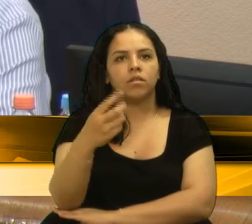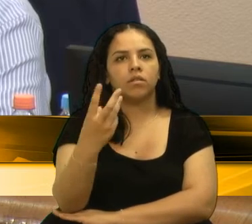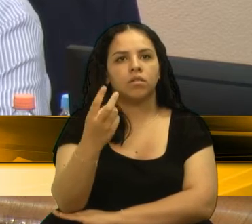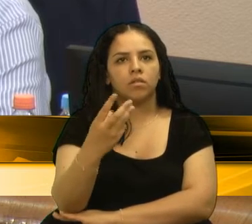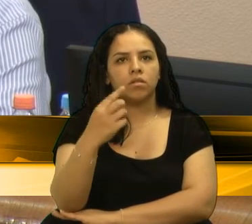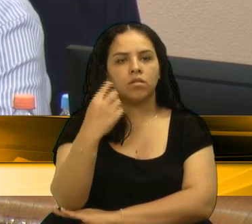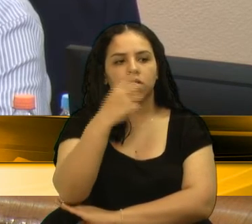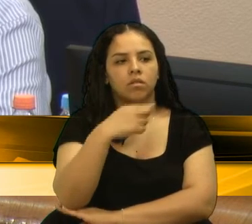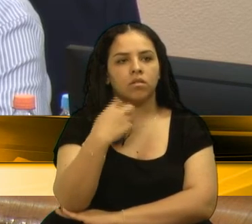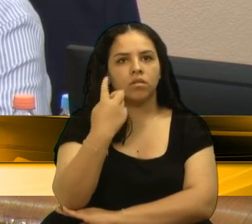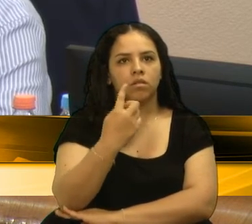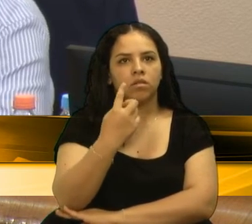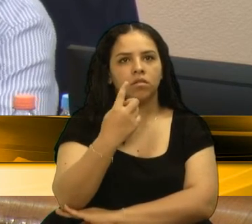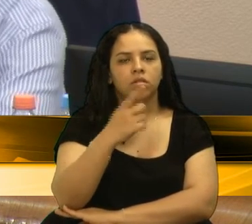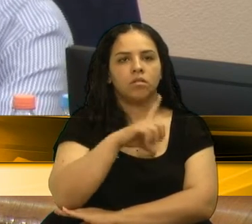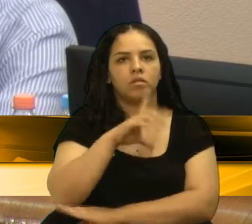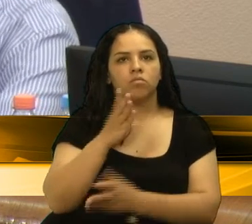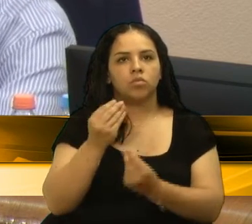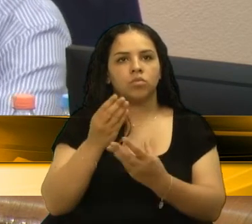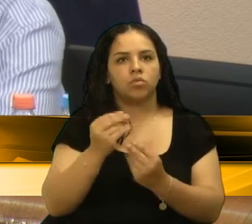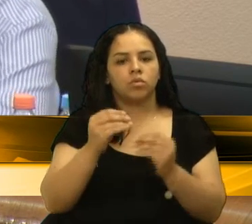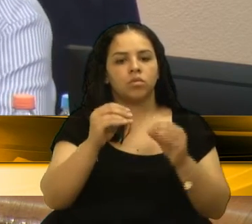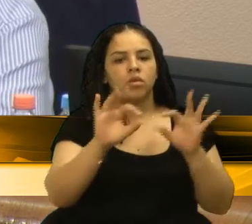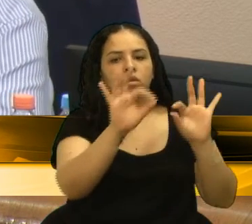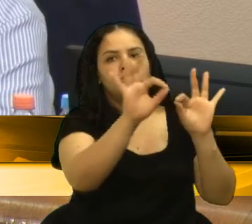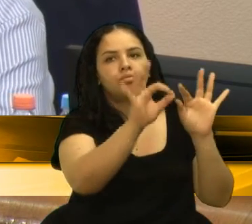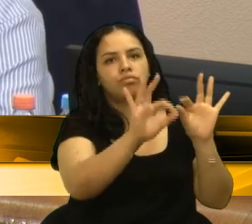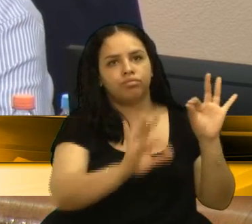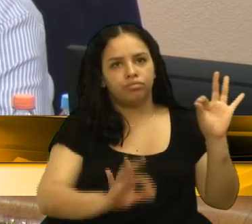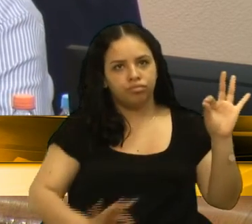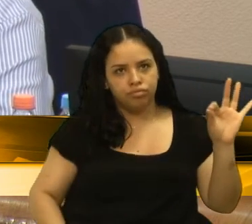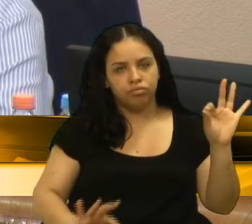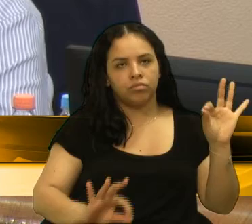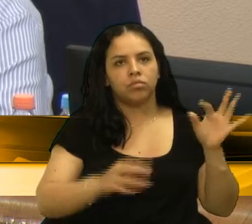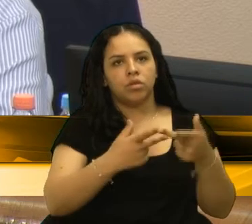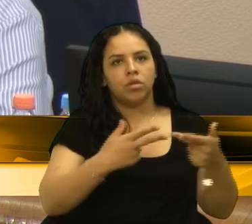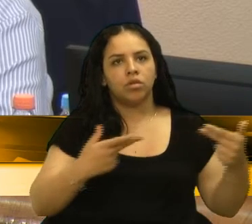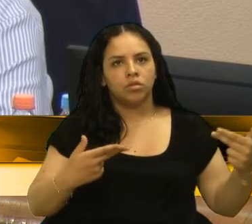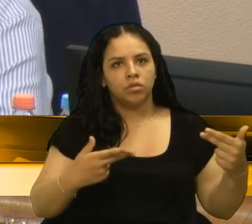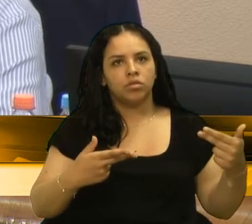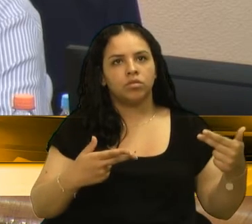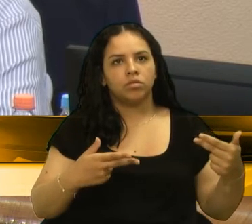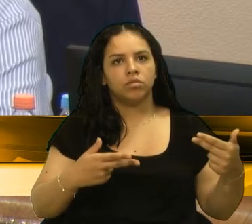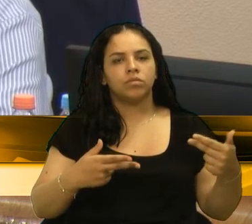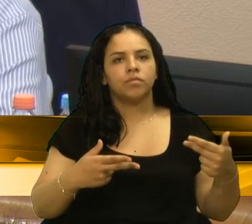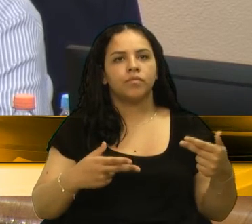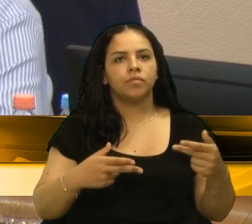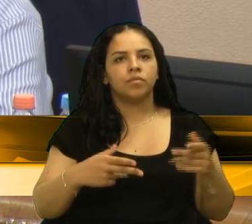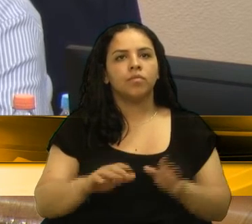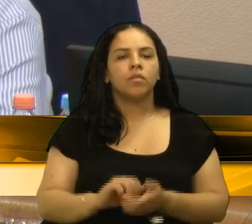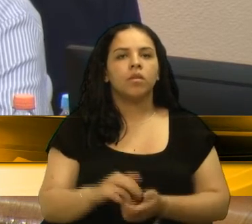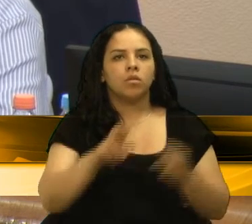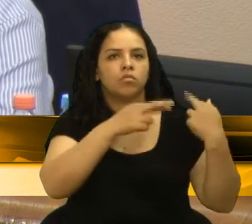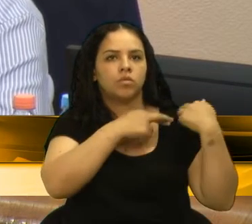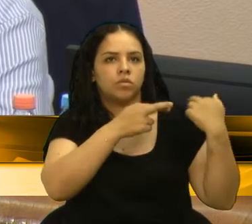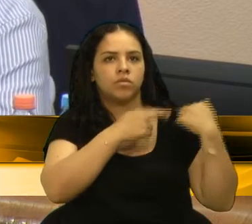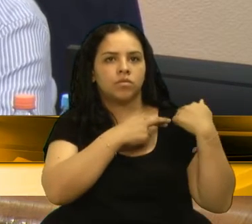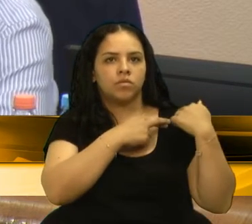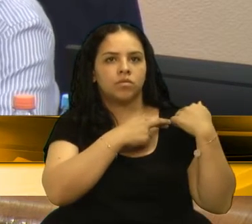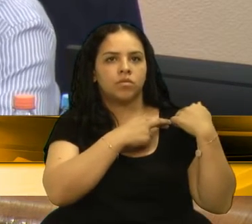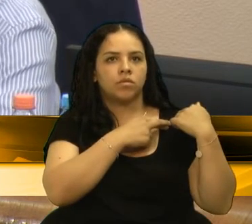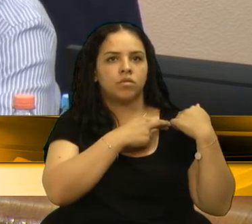não me lembro, mas foi uma infinidade, foi uma lista bastante extensa de entidades convidadas. Doutora Cássia, o procurador responsável que dirigiu